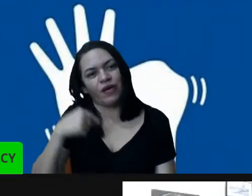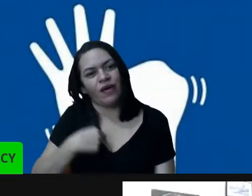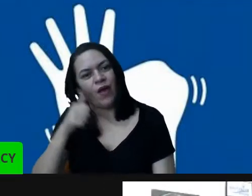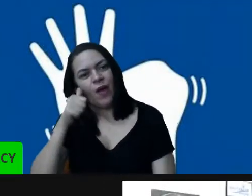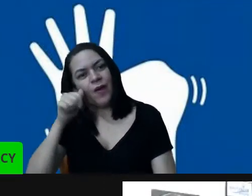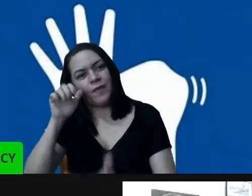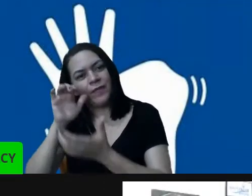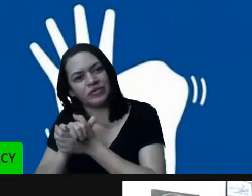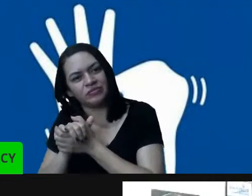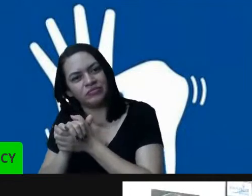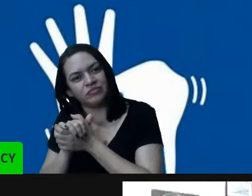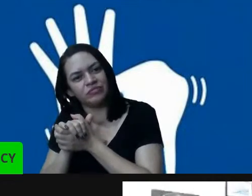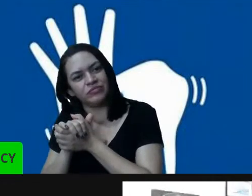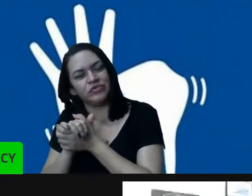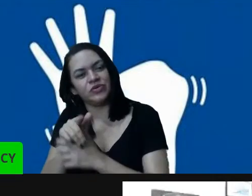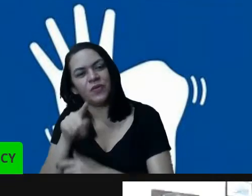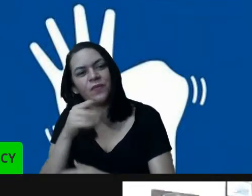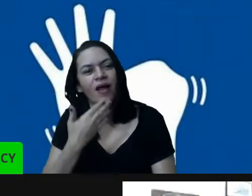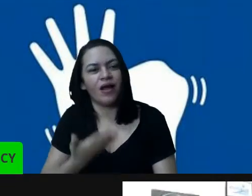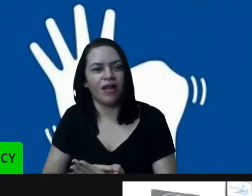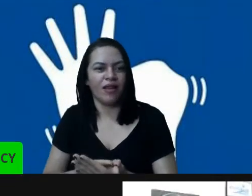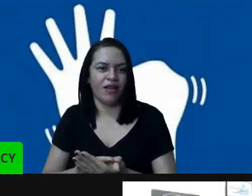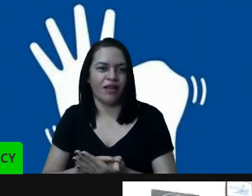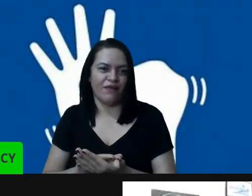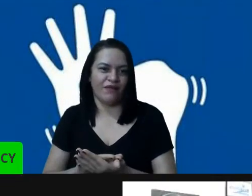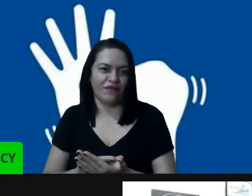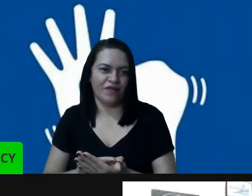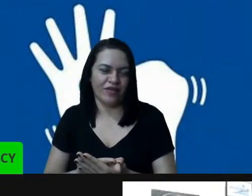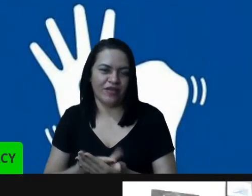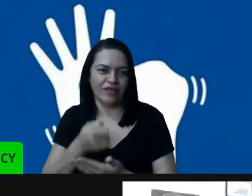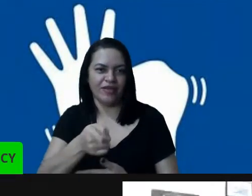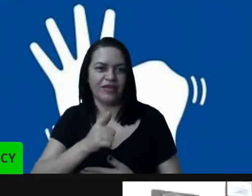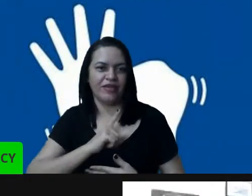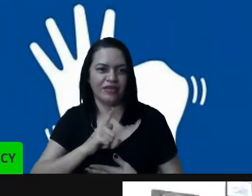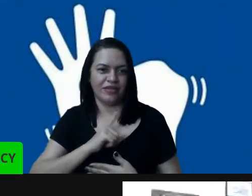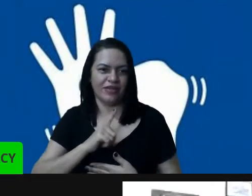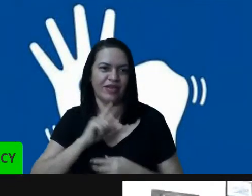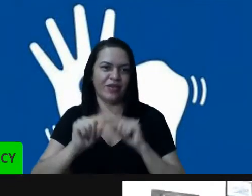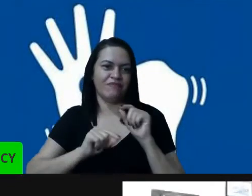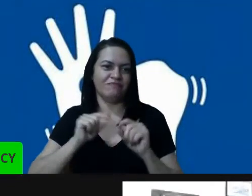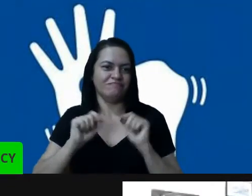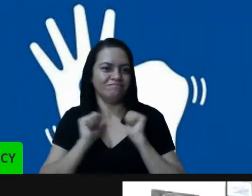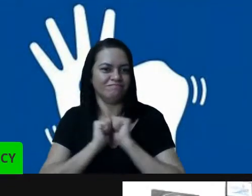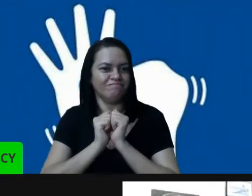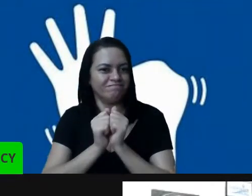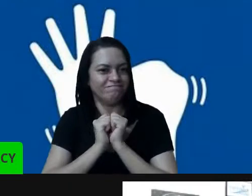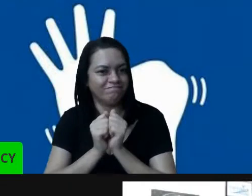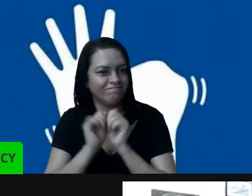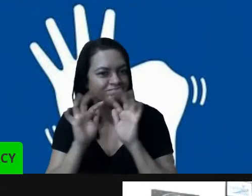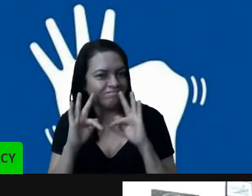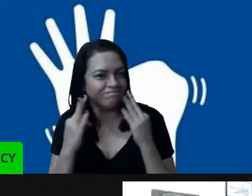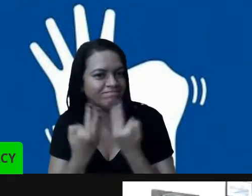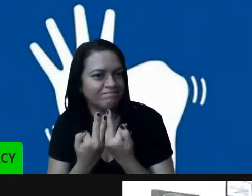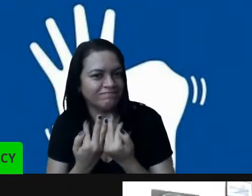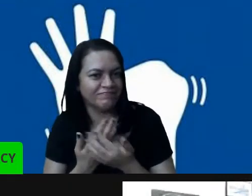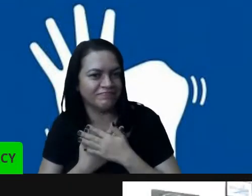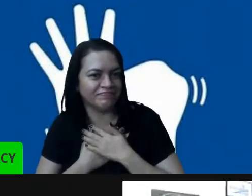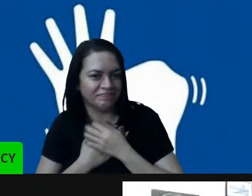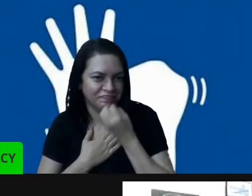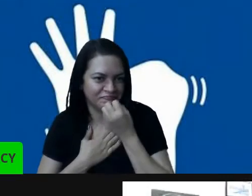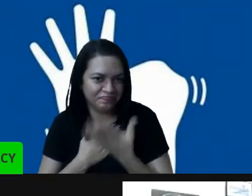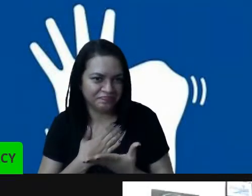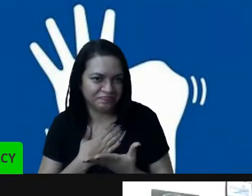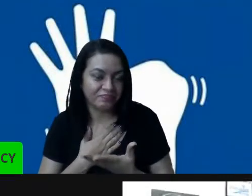estamos maravilhados em te ter, em ter a sua família, na minha família, tá bom?